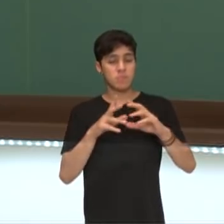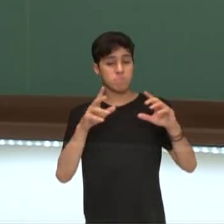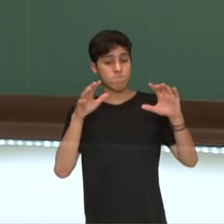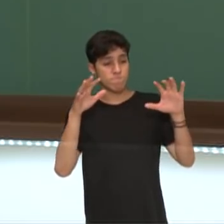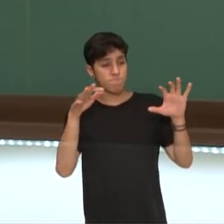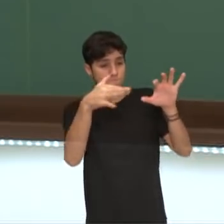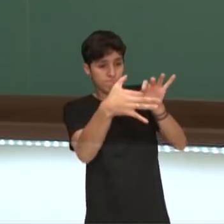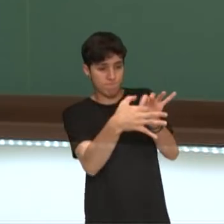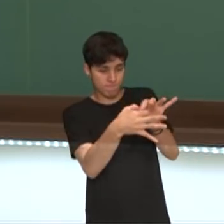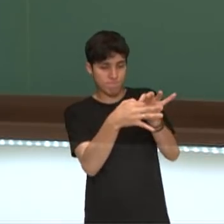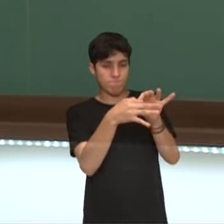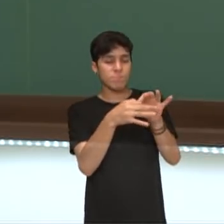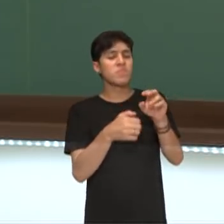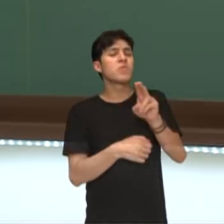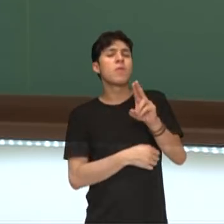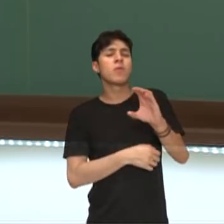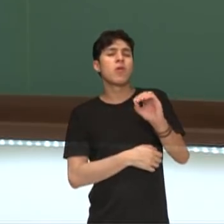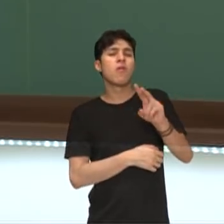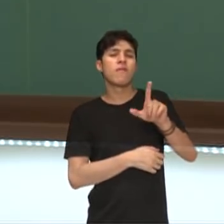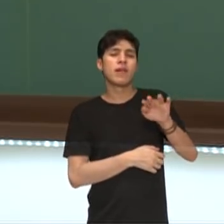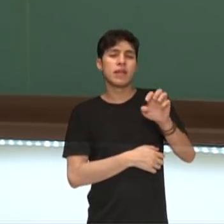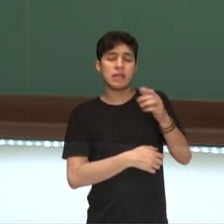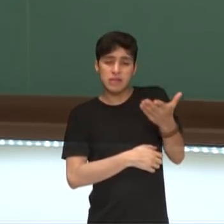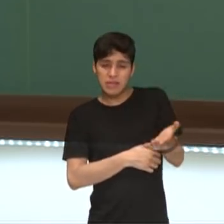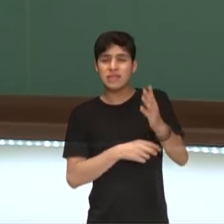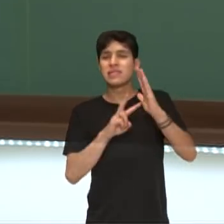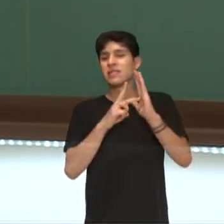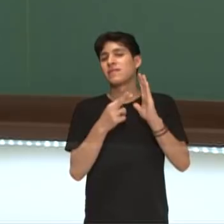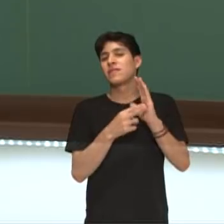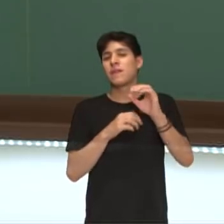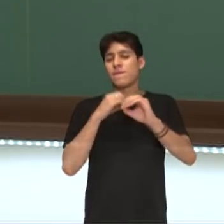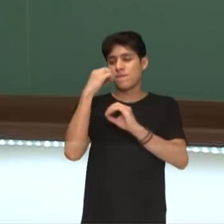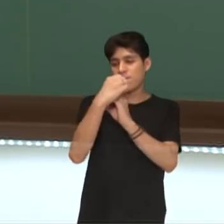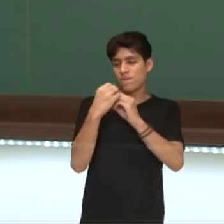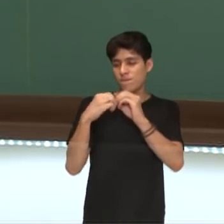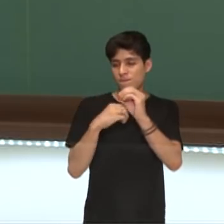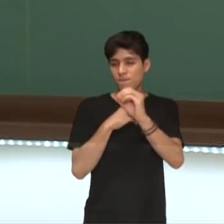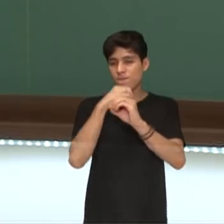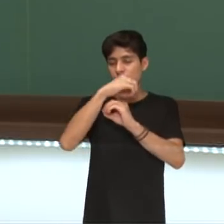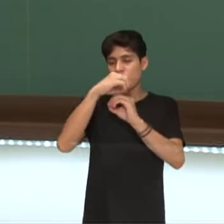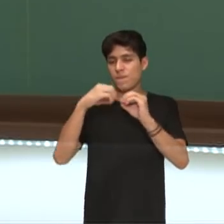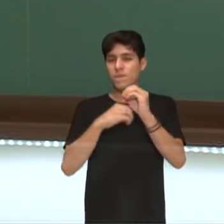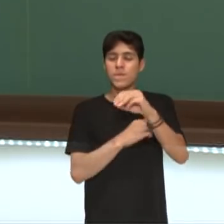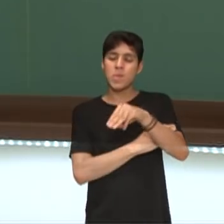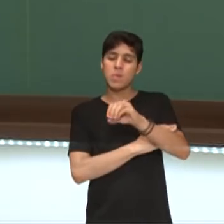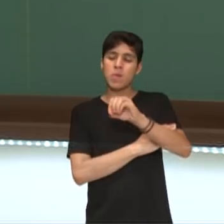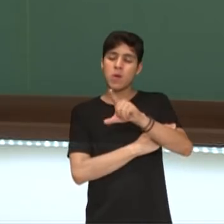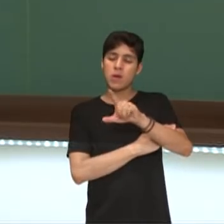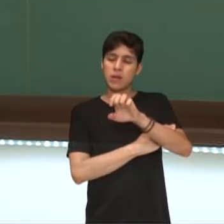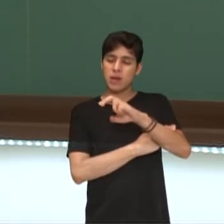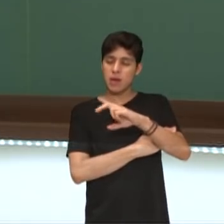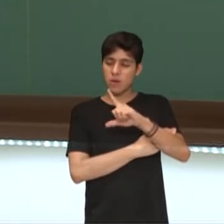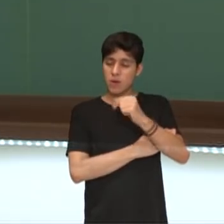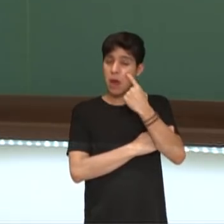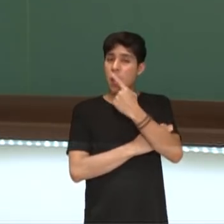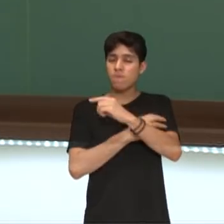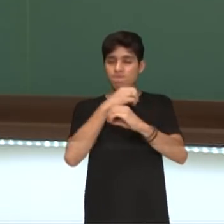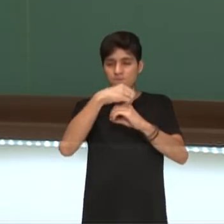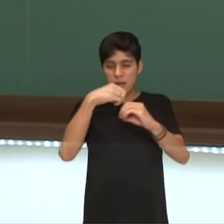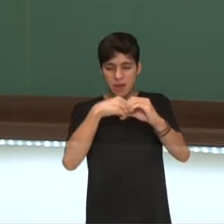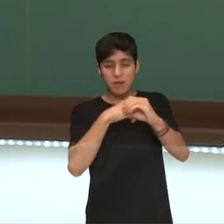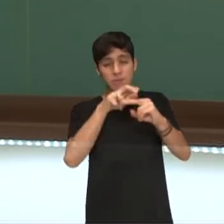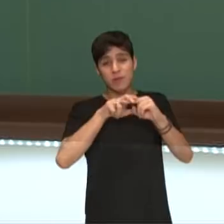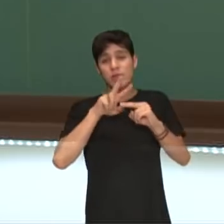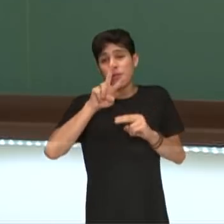átomos que se unem por ligação covalente é o que nós chamamos de molécula. Então, isso daqui é uma molécula formadinha por dois